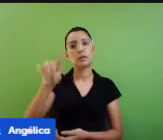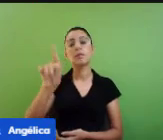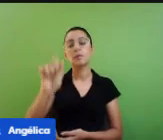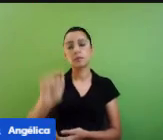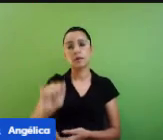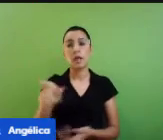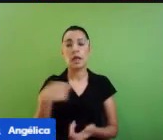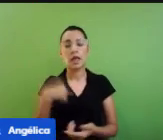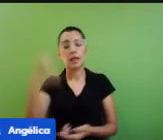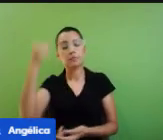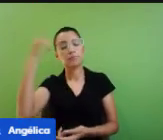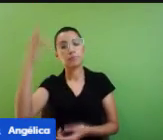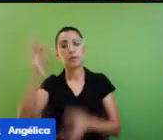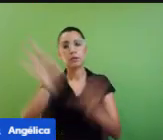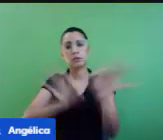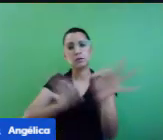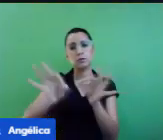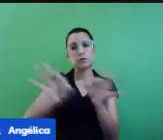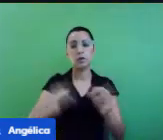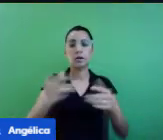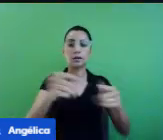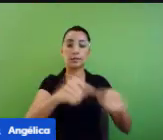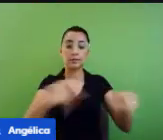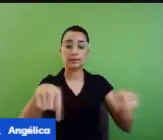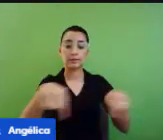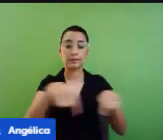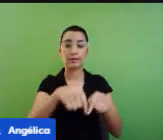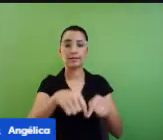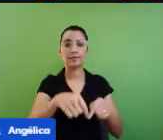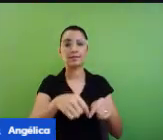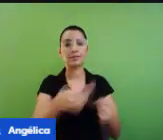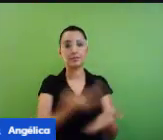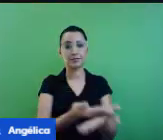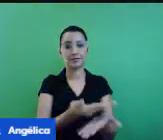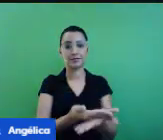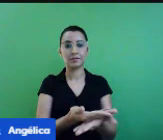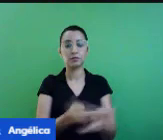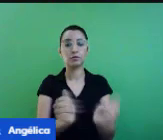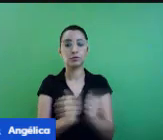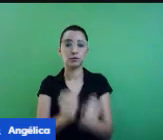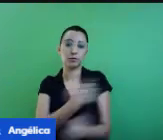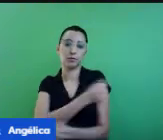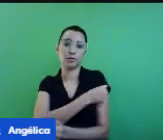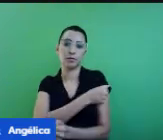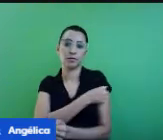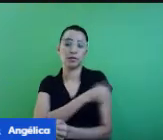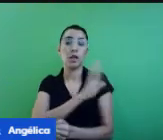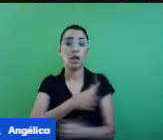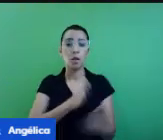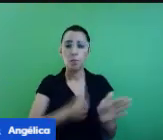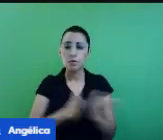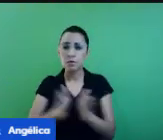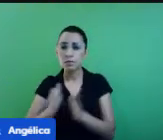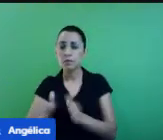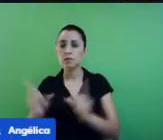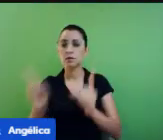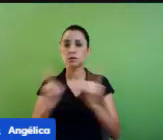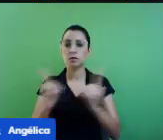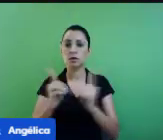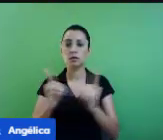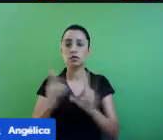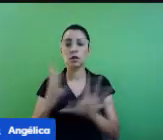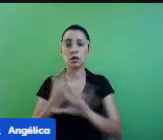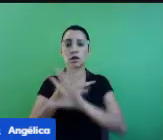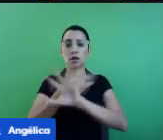sala de aula dela, os alunos. É uma sequência didática interdisciplinar